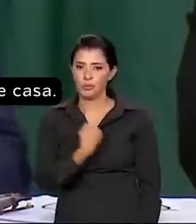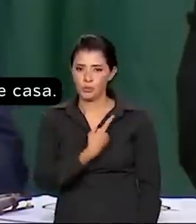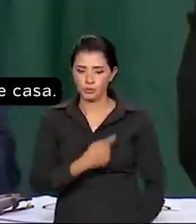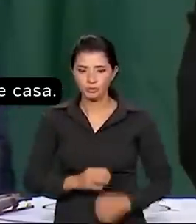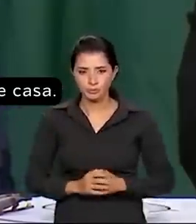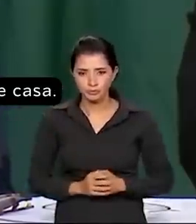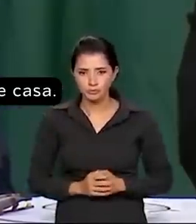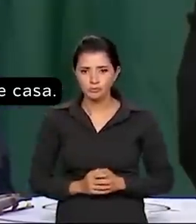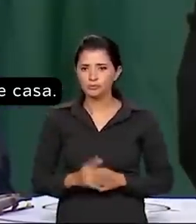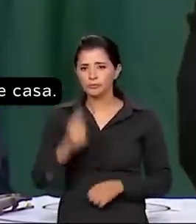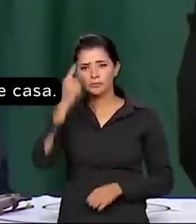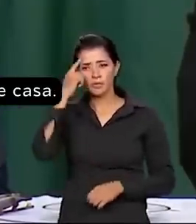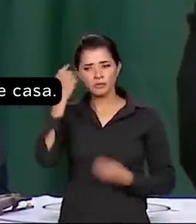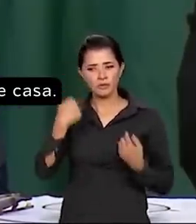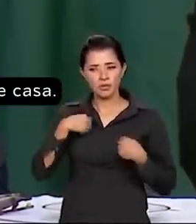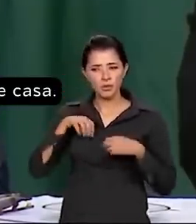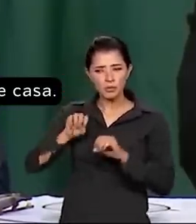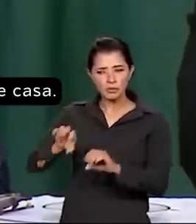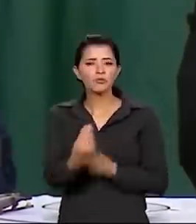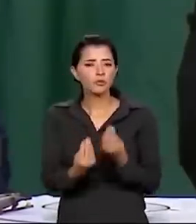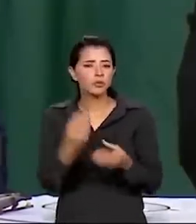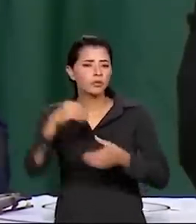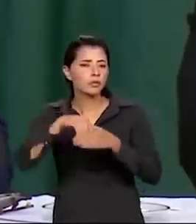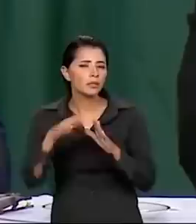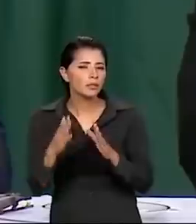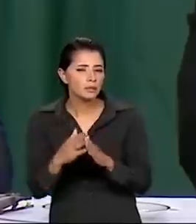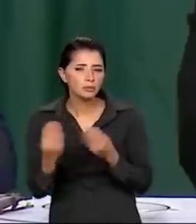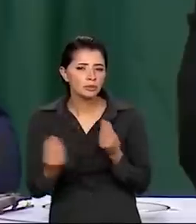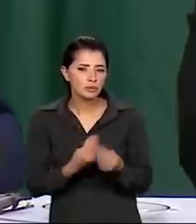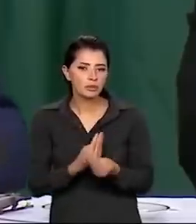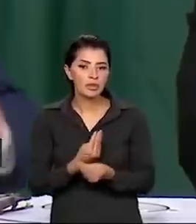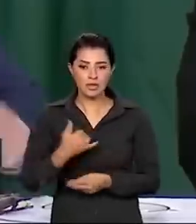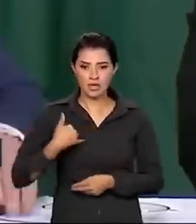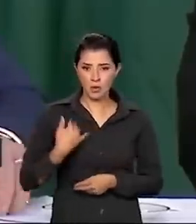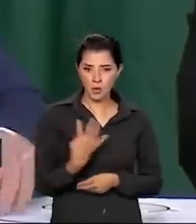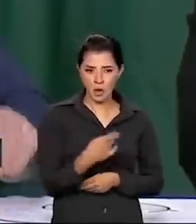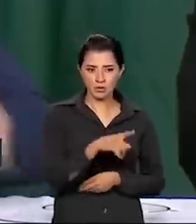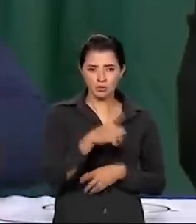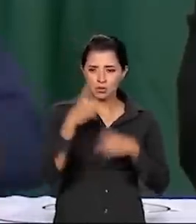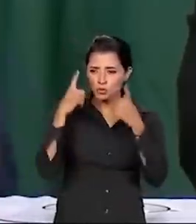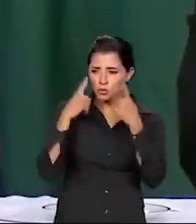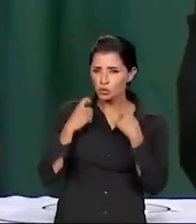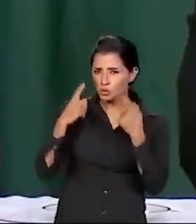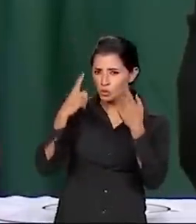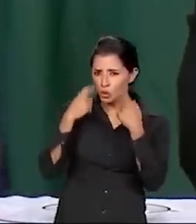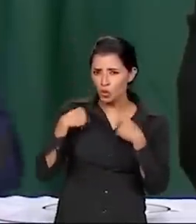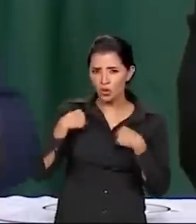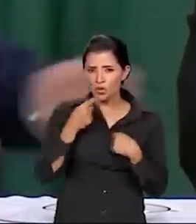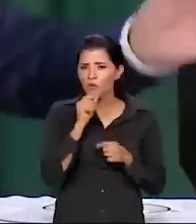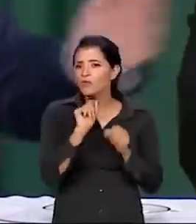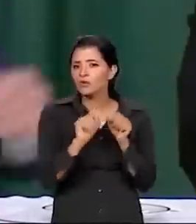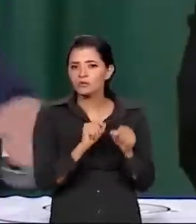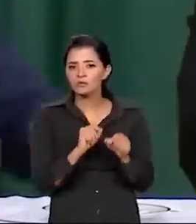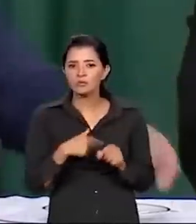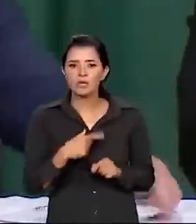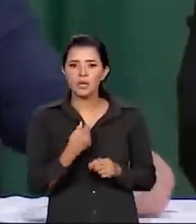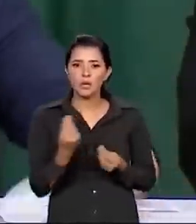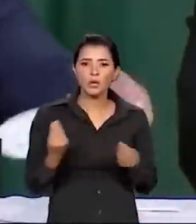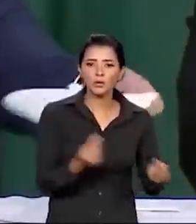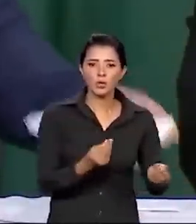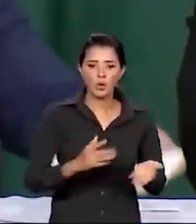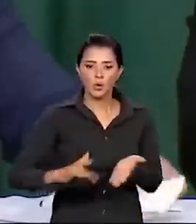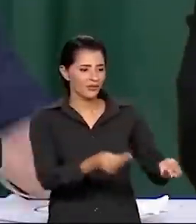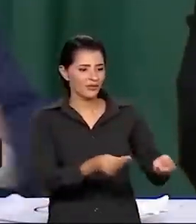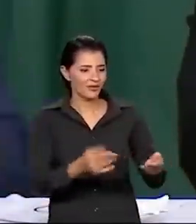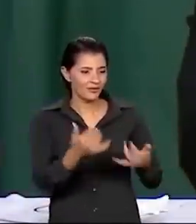temos que pensar o que, que eu ensino pro meu filho dentro de casa. Quando meu filho tem 4 anos que ele chora, o que eu faço pra ele? Eu dou logo um tablet pra ele, tô